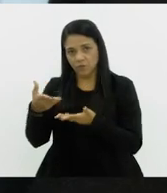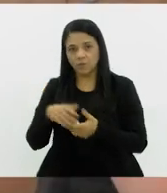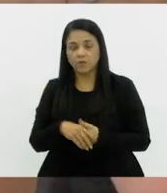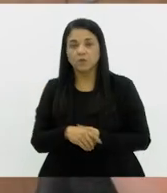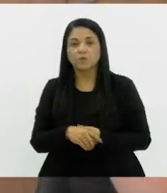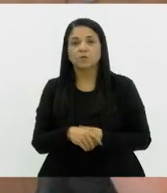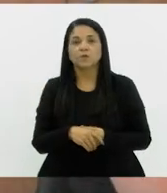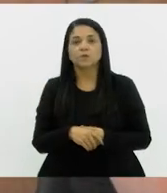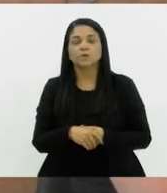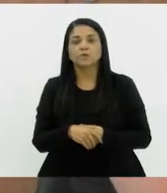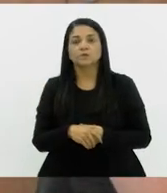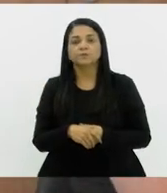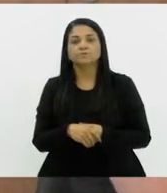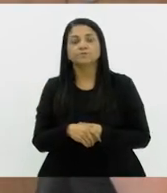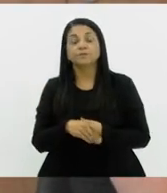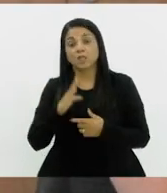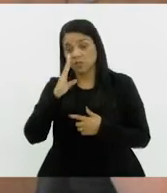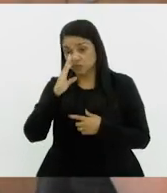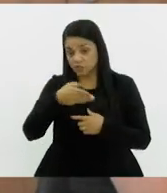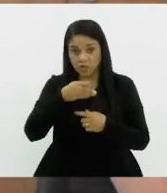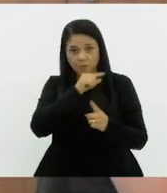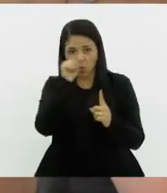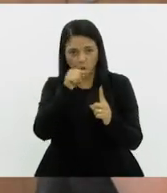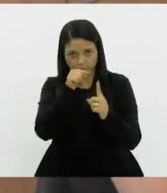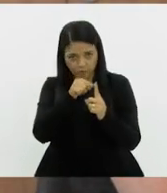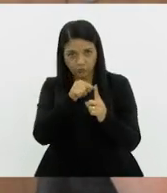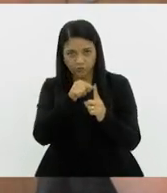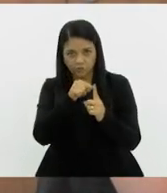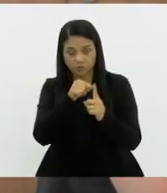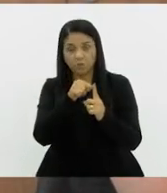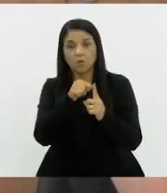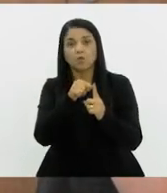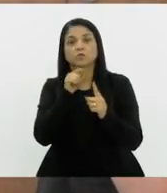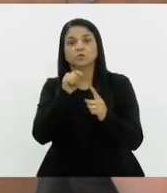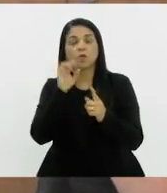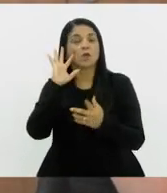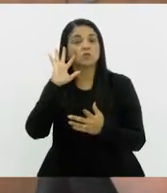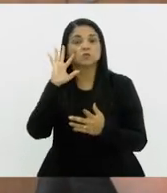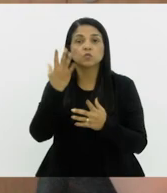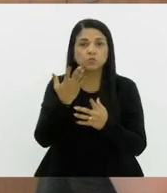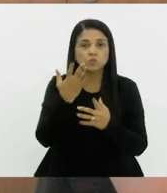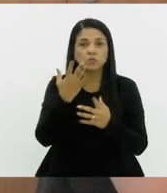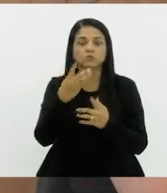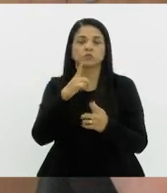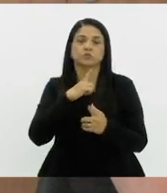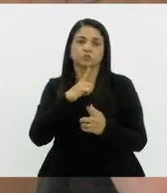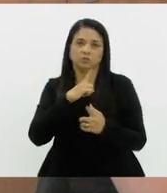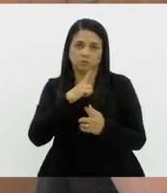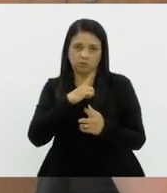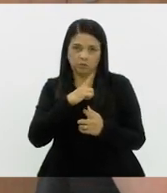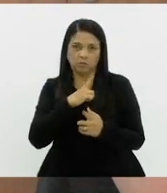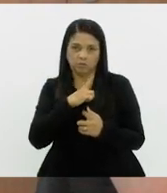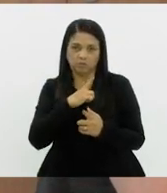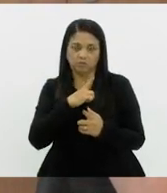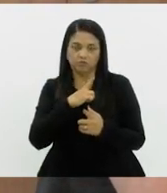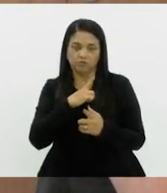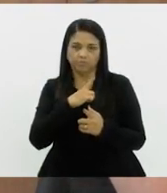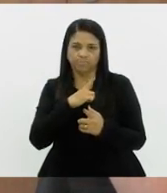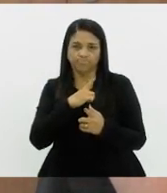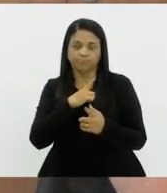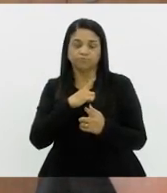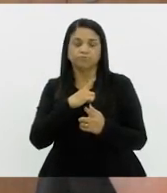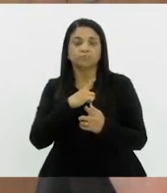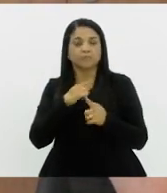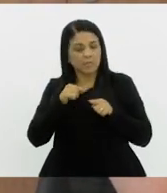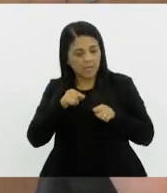indo direto para a parte mais objetiva, mostrando quais são as soluções que nós estamos alinhados,